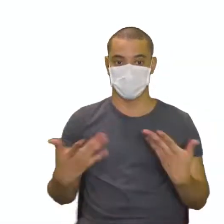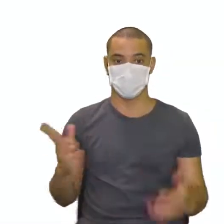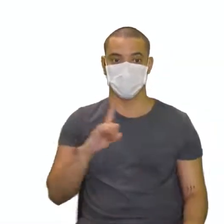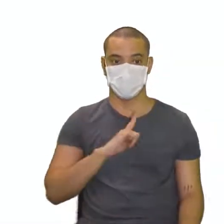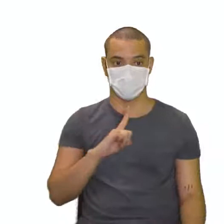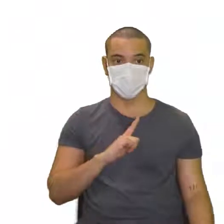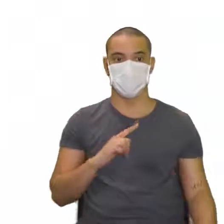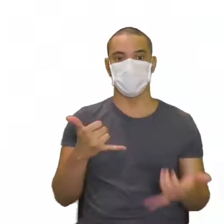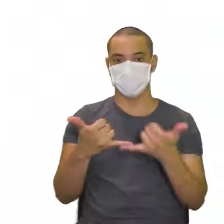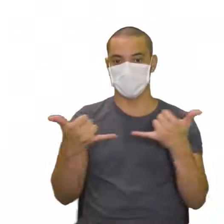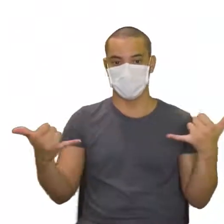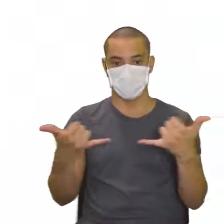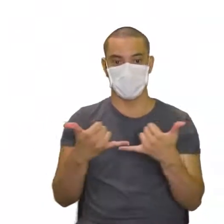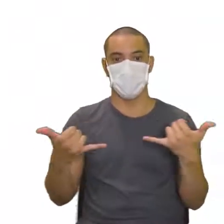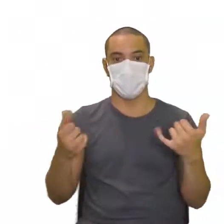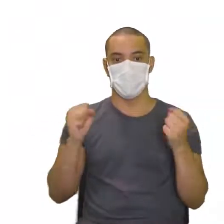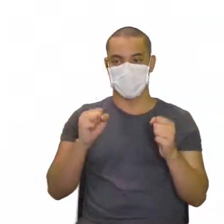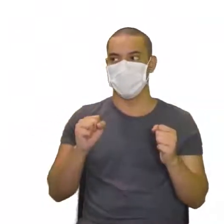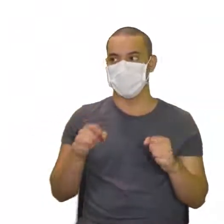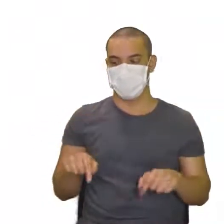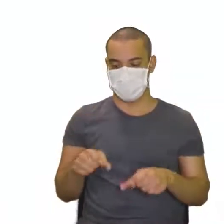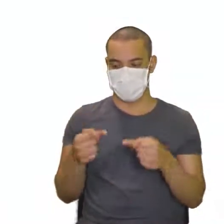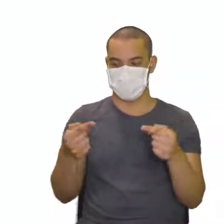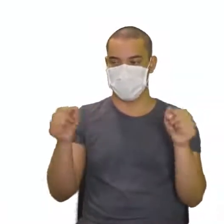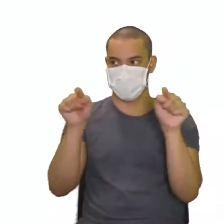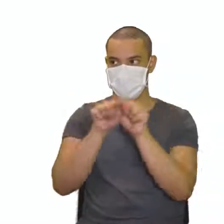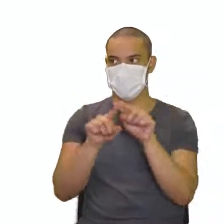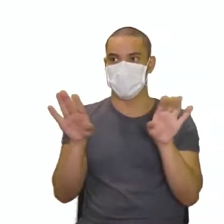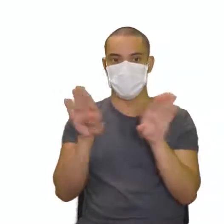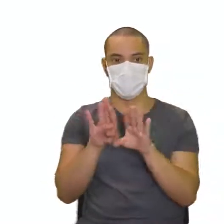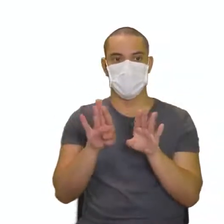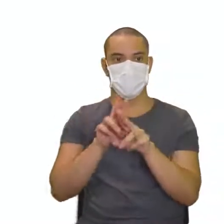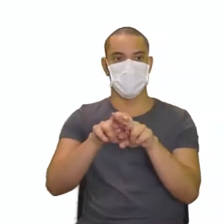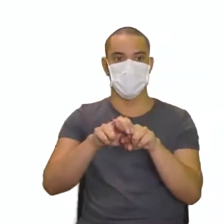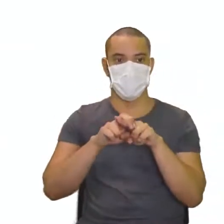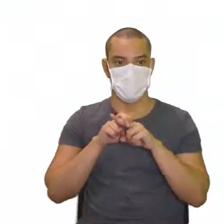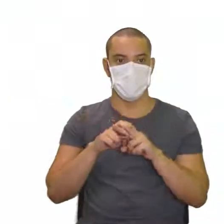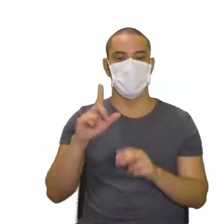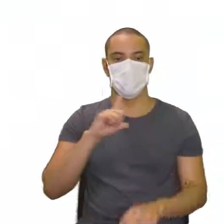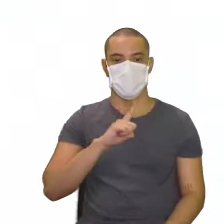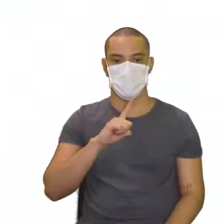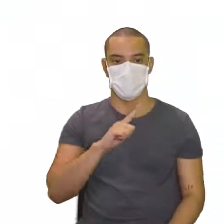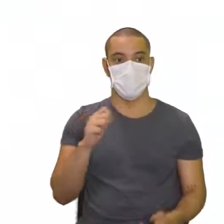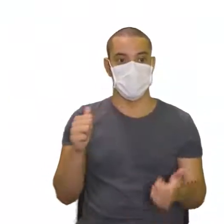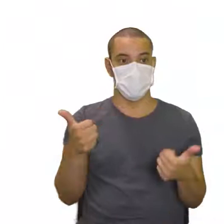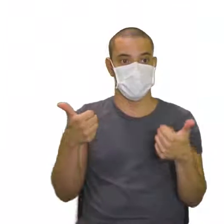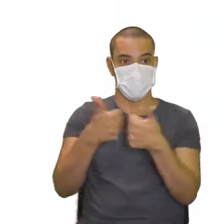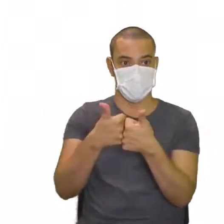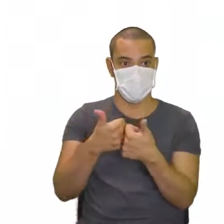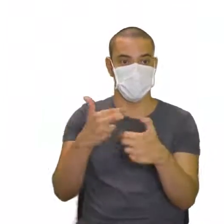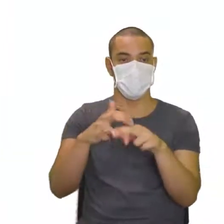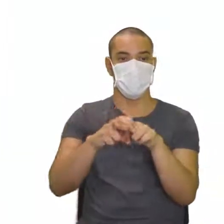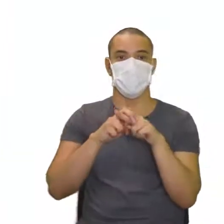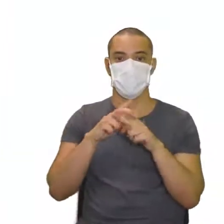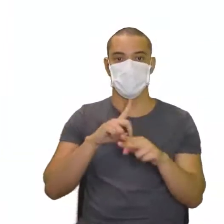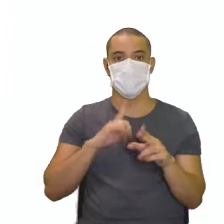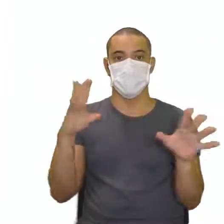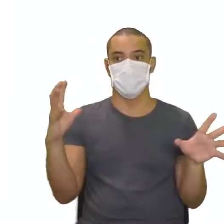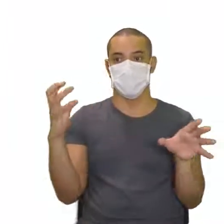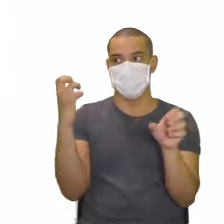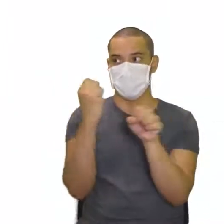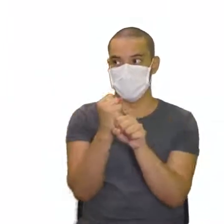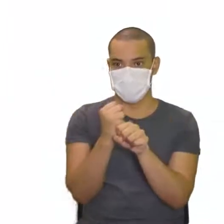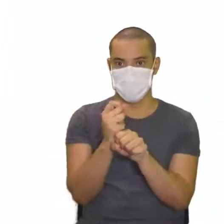eu posso ter também numa espira, ok? Então tá ali, eu tenho um fio aqui em cima, perto da espira, e ali eu tenho a espira e eu quero